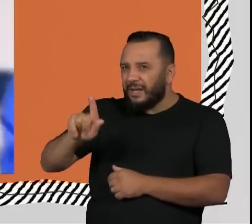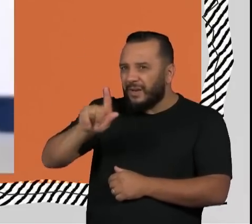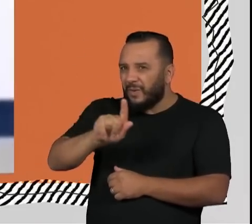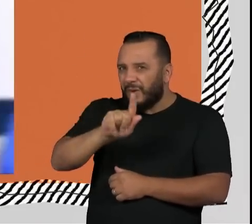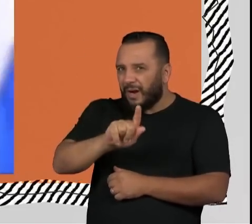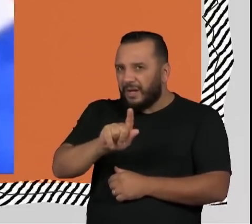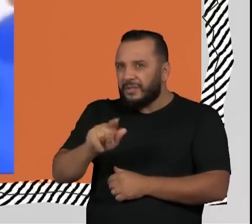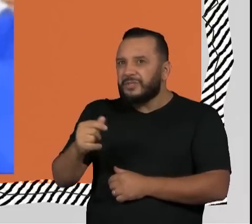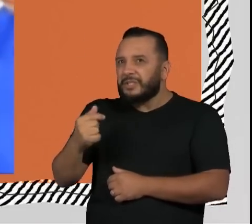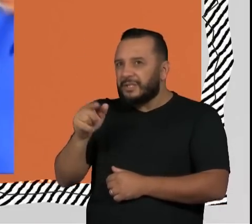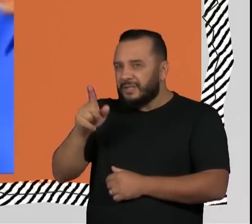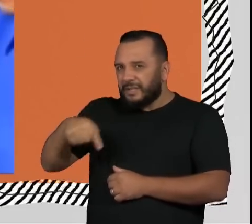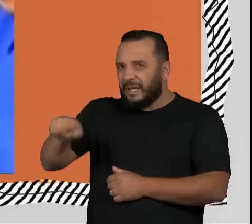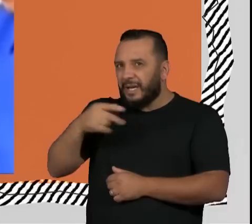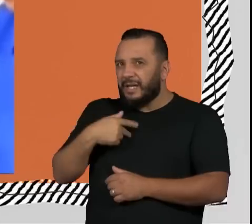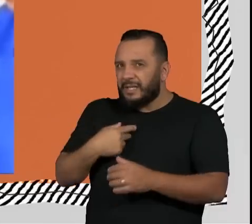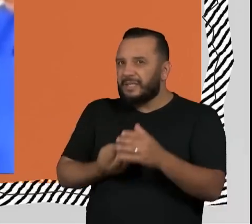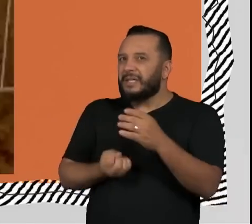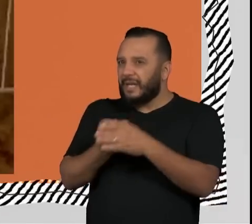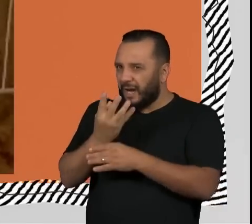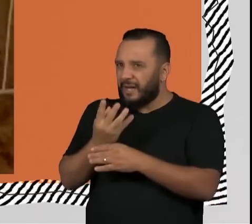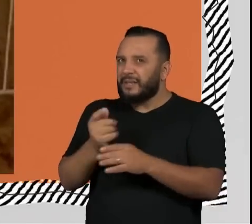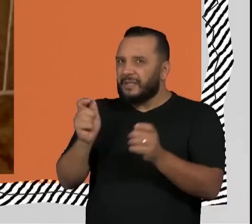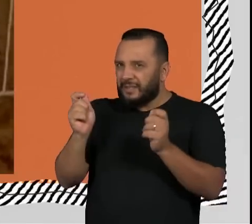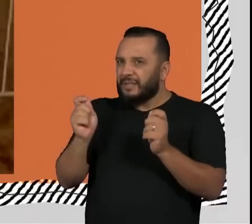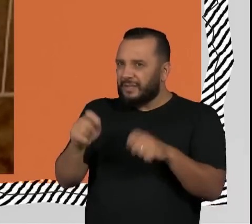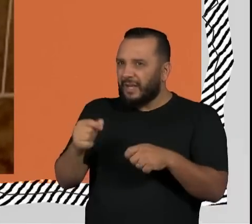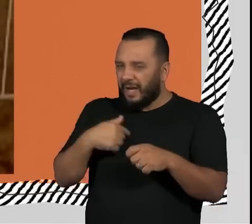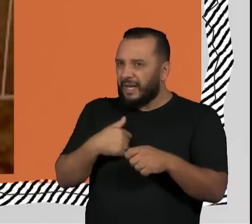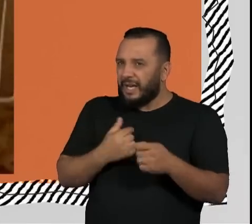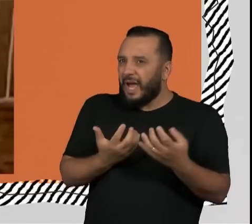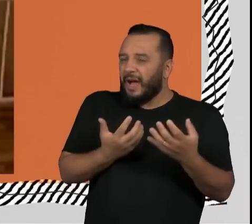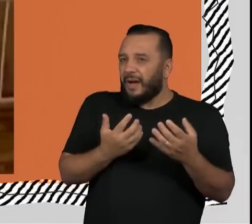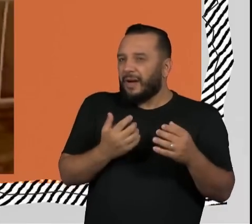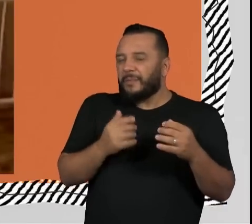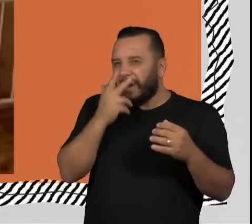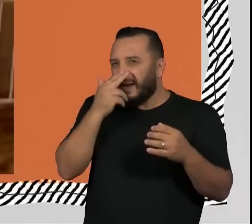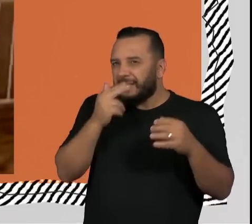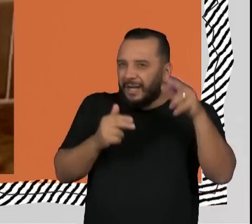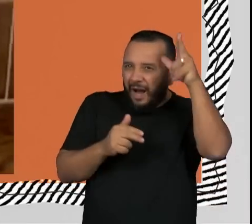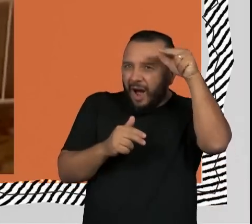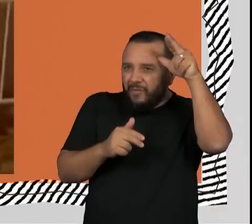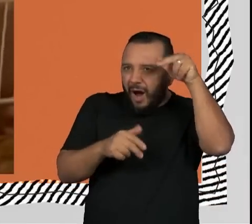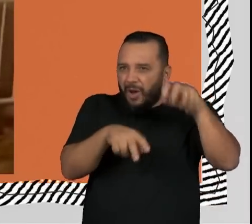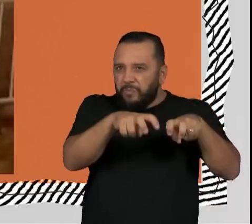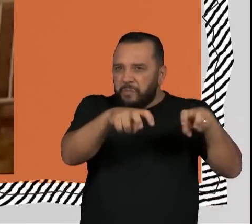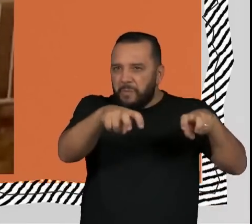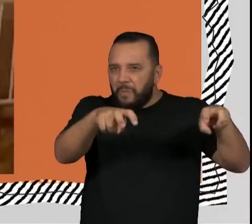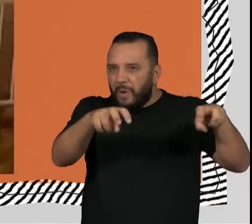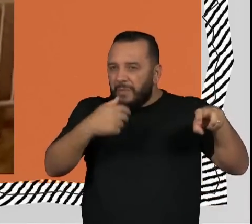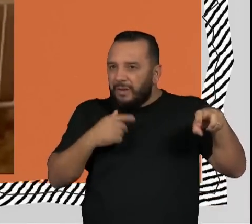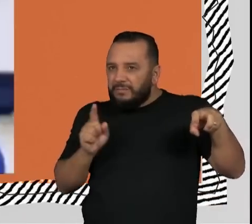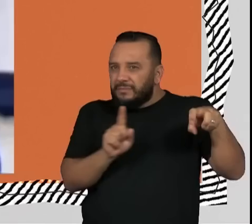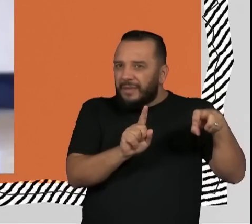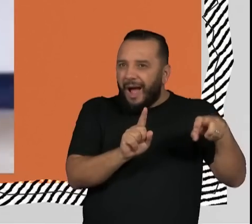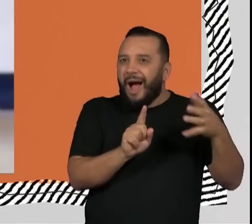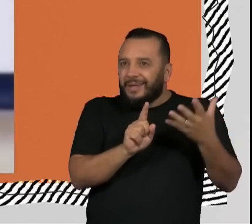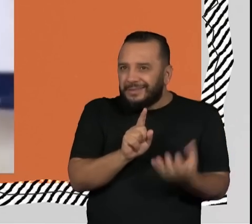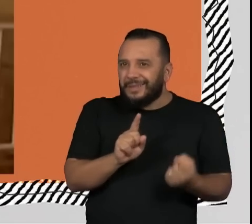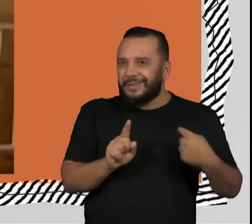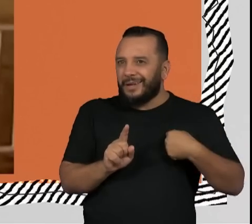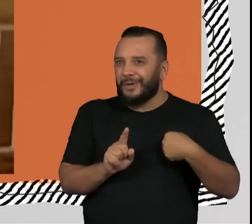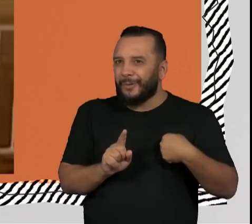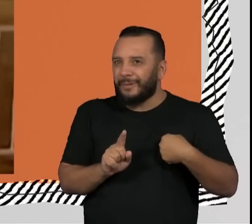que eles desenvolveram, será que eu seria aceito, né? E ele começou a fazer isso muito jovem ainda,